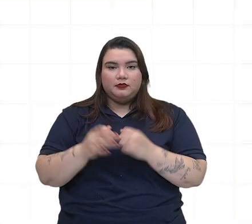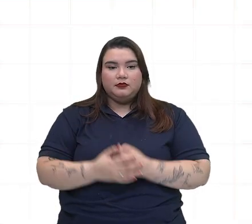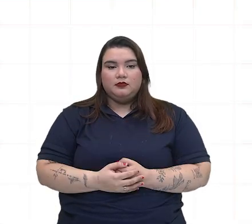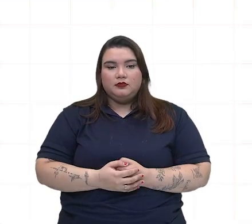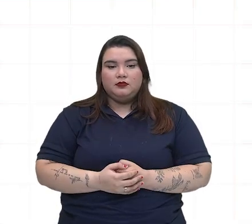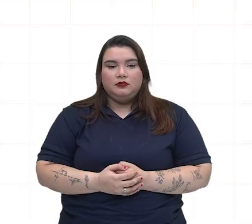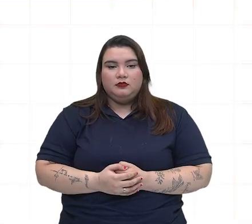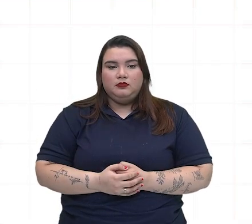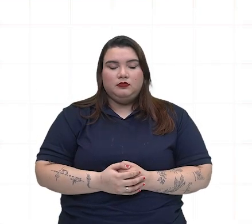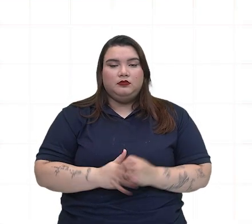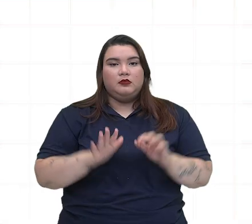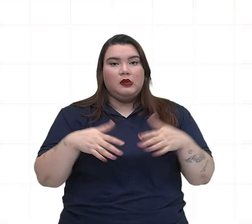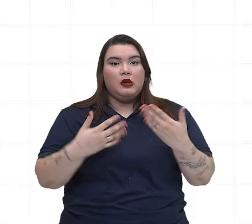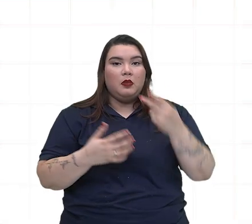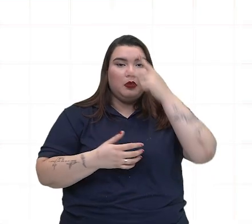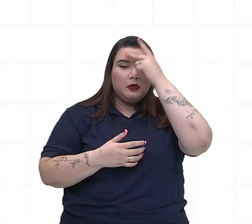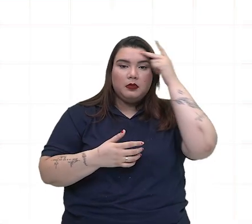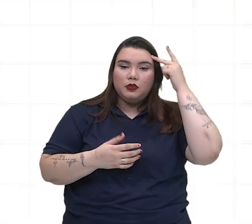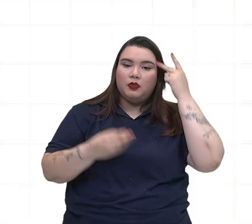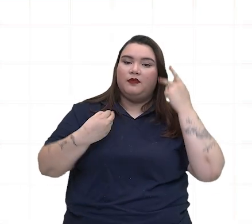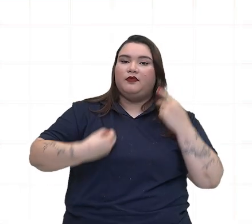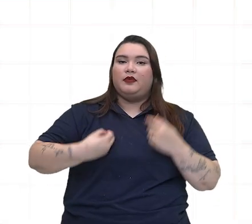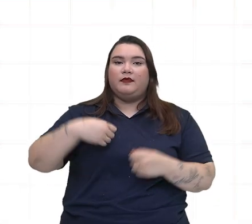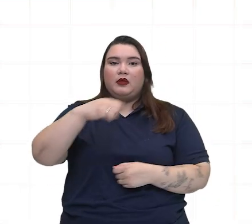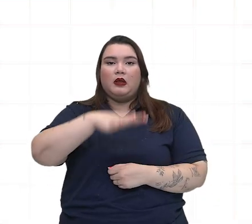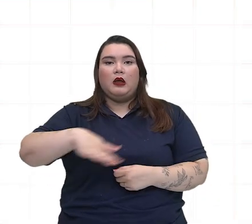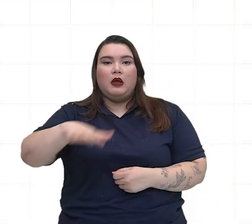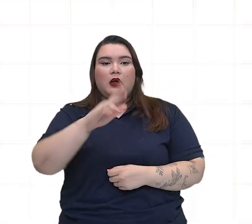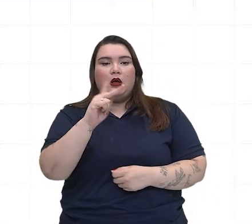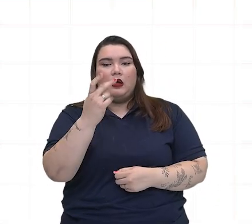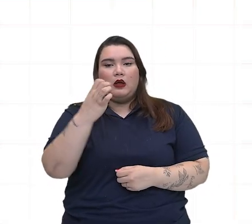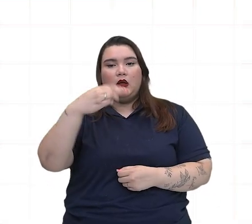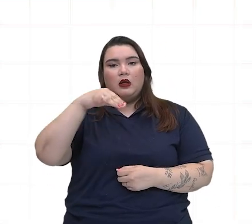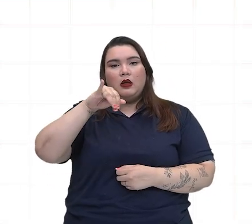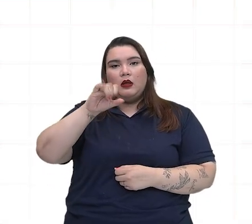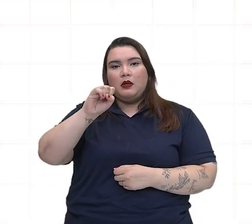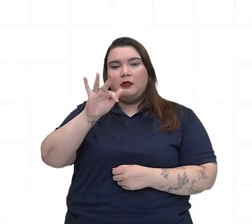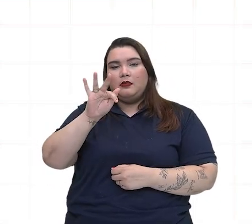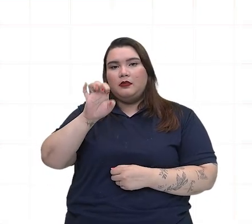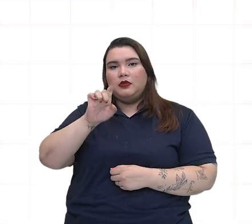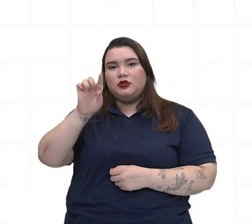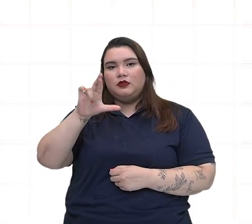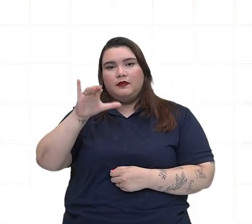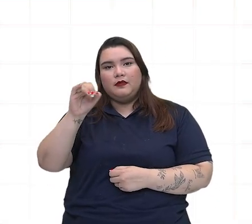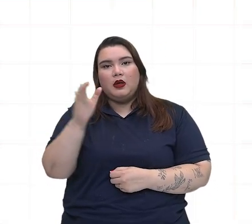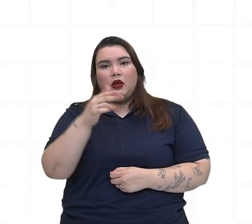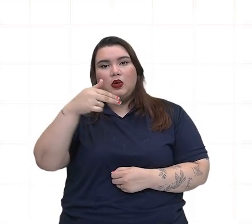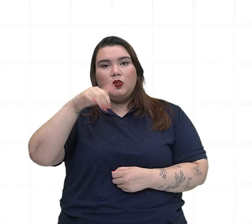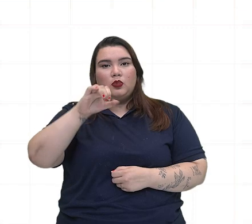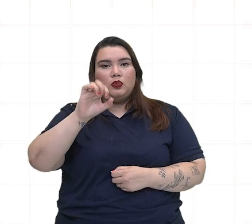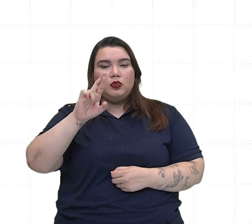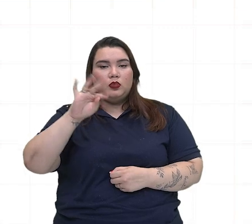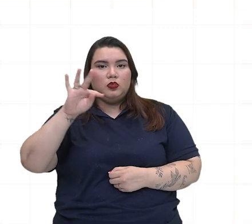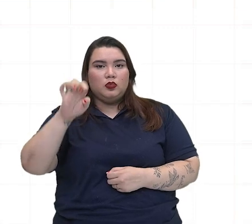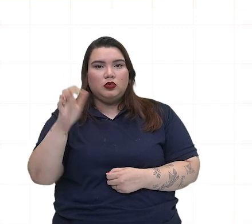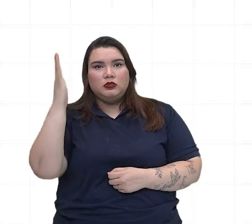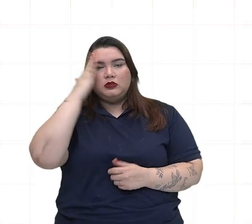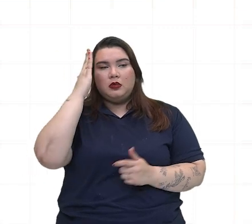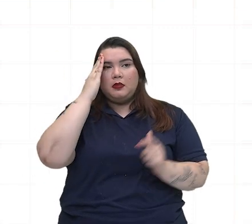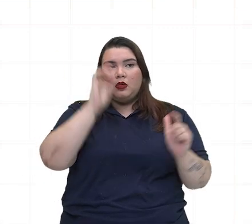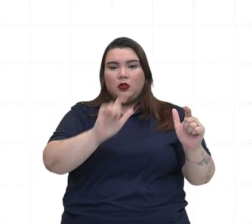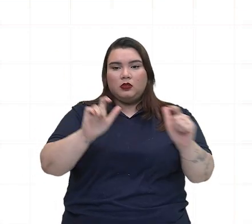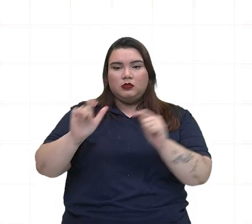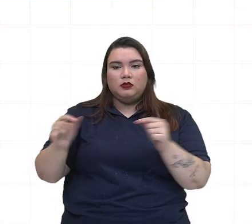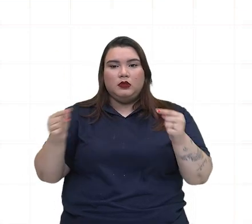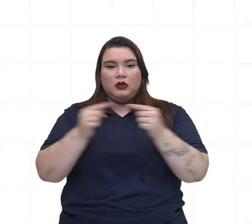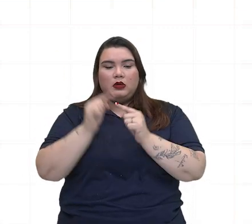Então, as pessoas que estão no hemisfério norte, elas podem tomar como meio de orientação